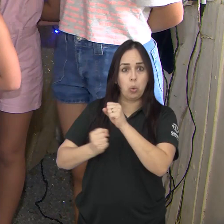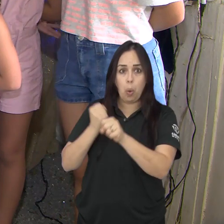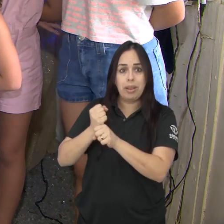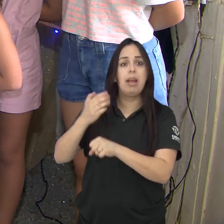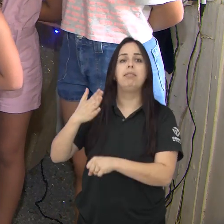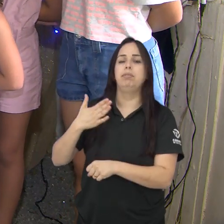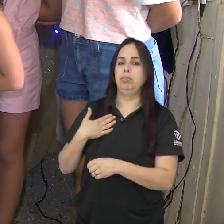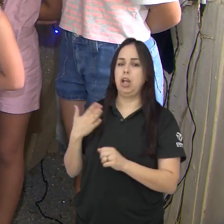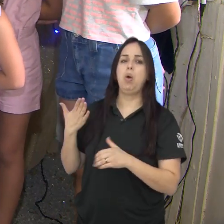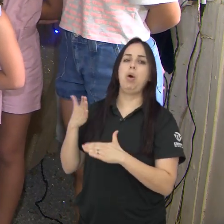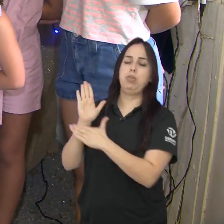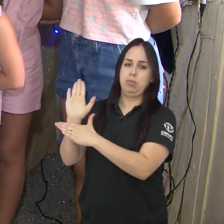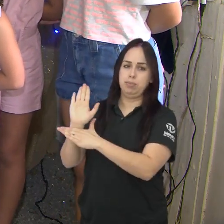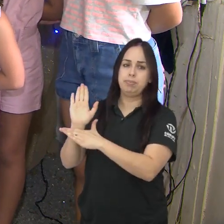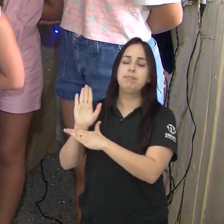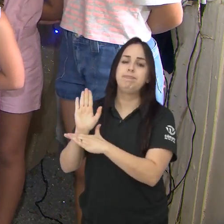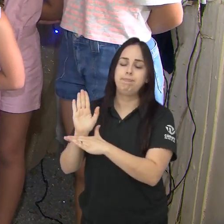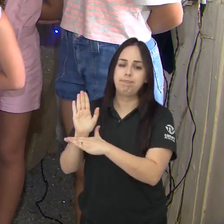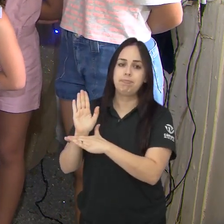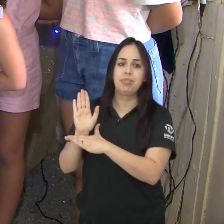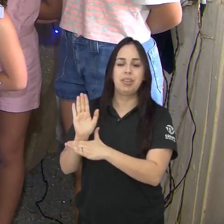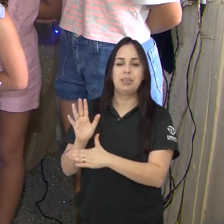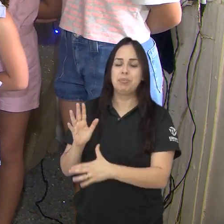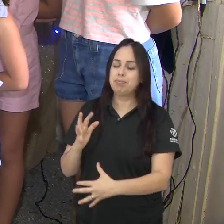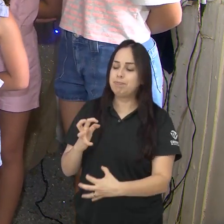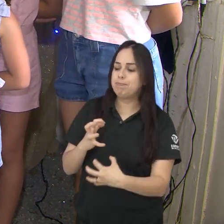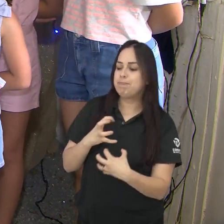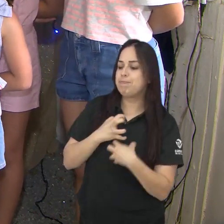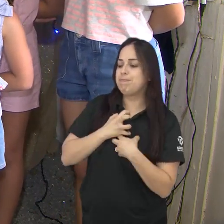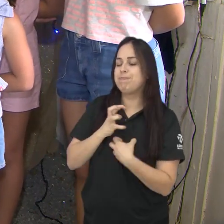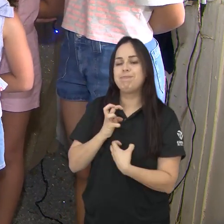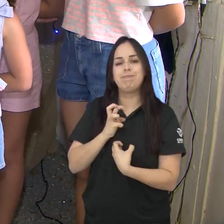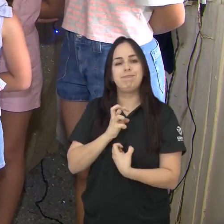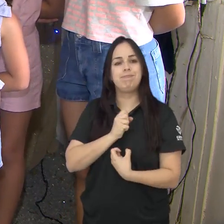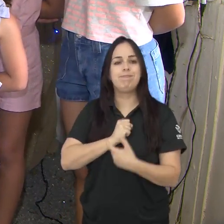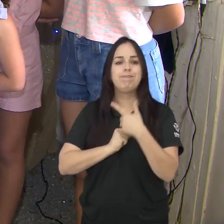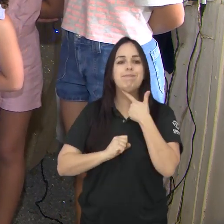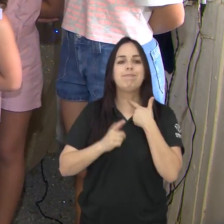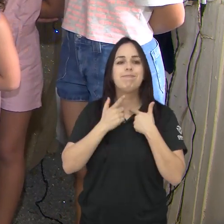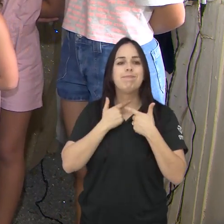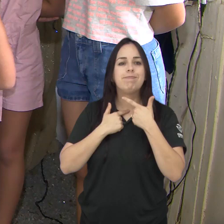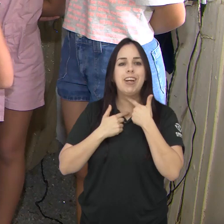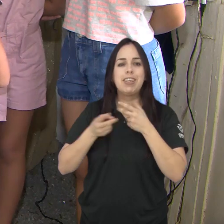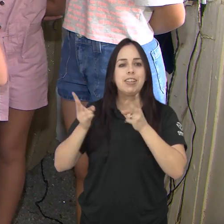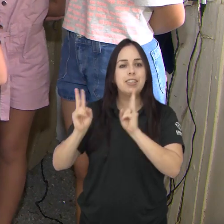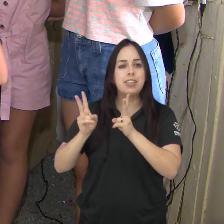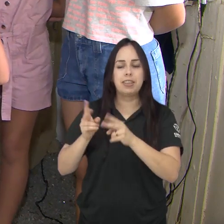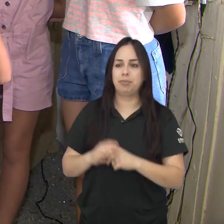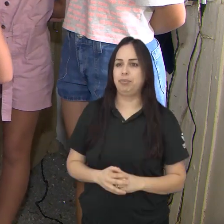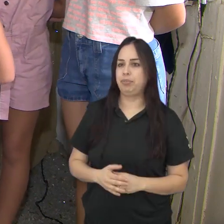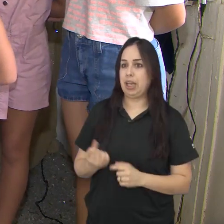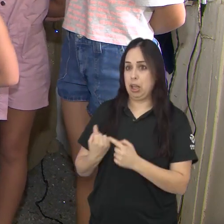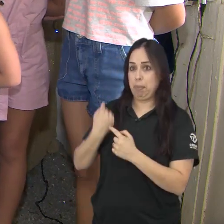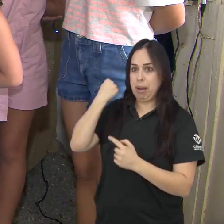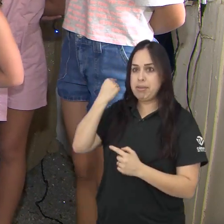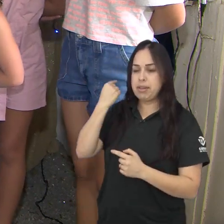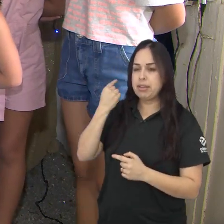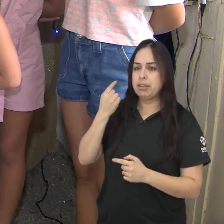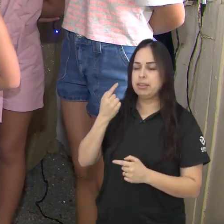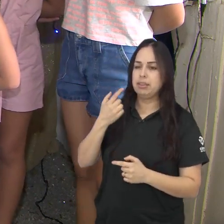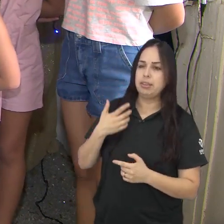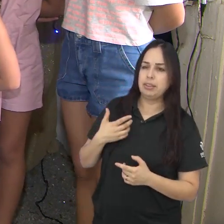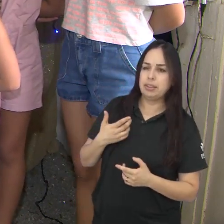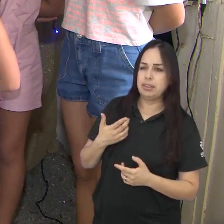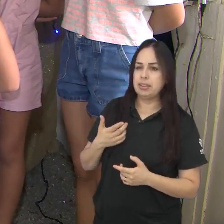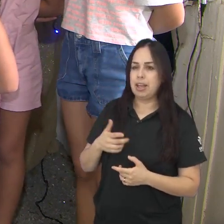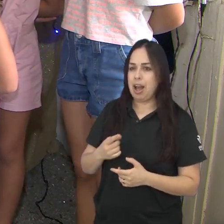ano. Isso fez com que surgisse em mim esse desejo de fazer sempre. E daí, na época, a senhora